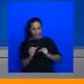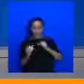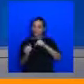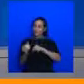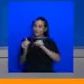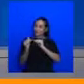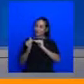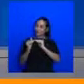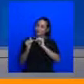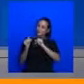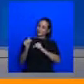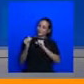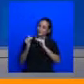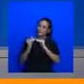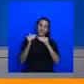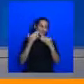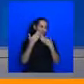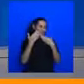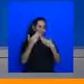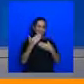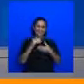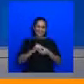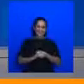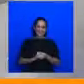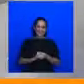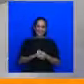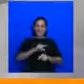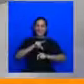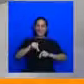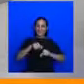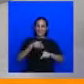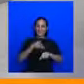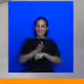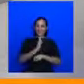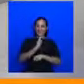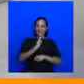Sim, confirmo. Sim, confirmo. Obrigado. Sorteio validado.